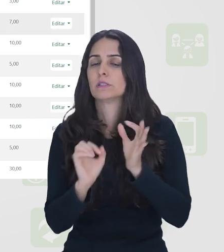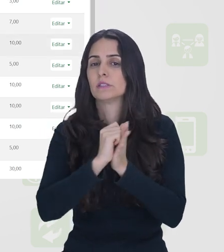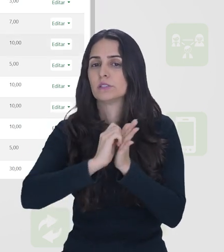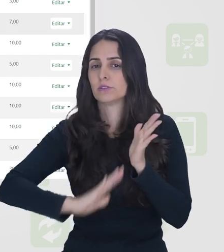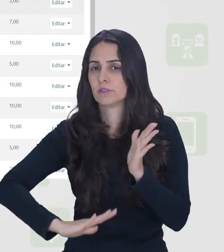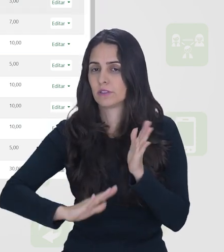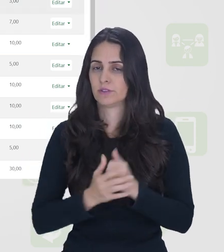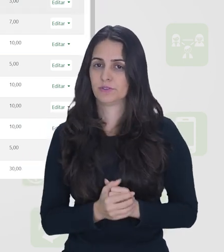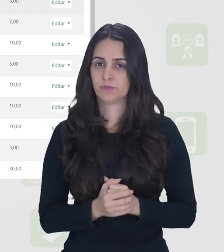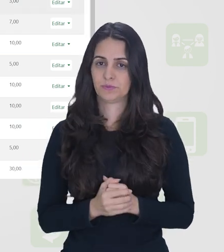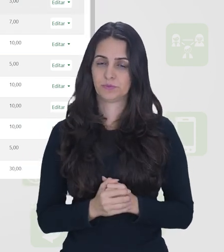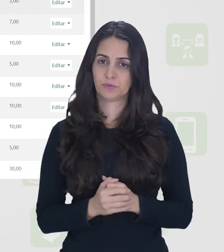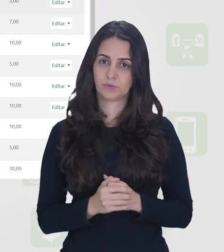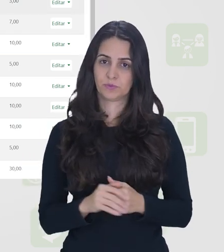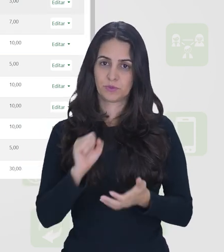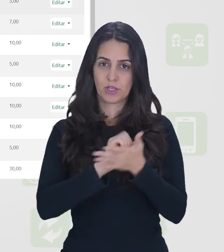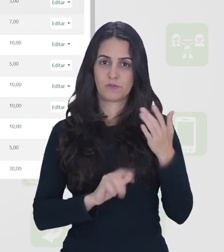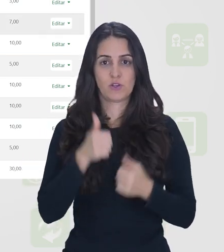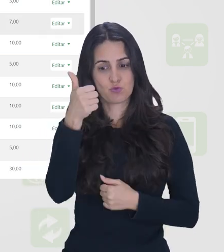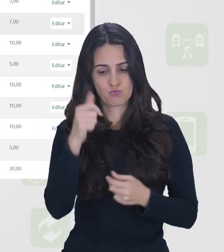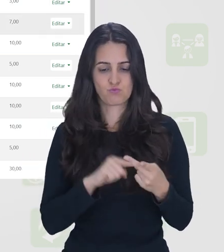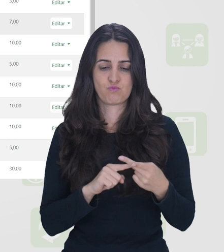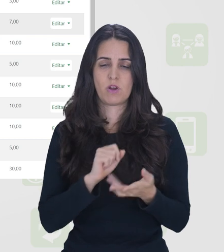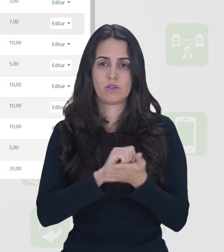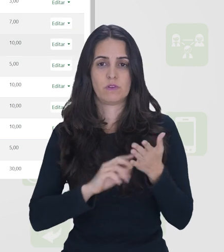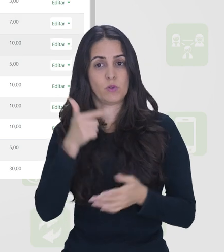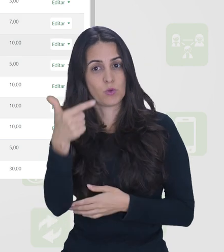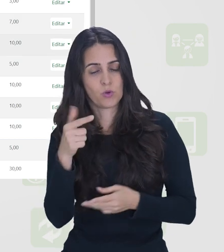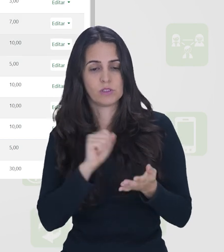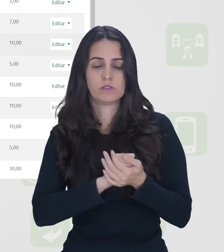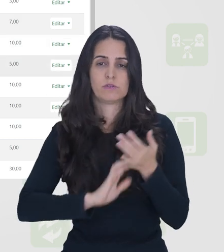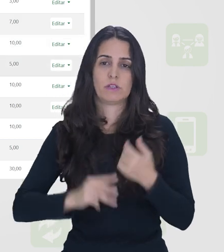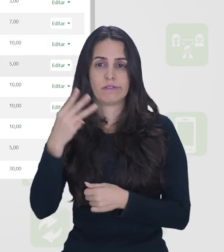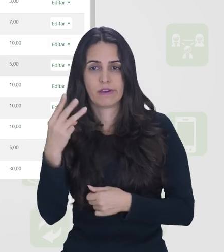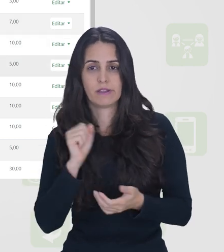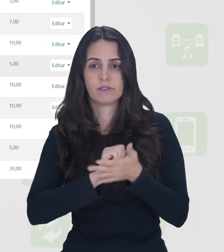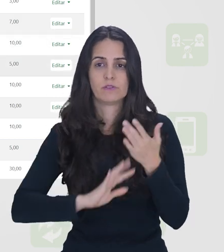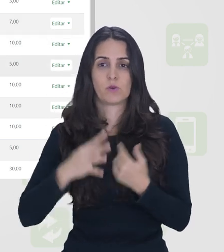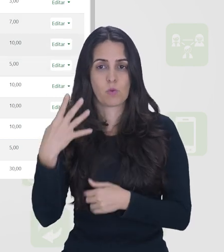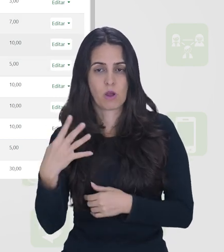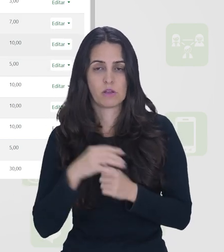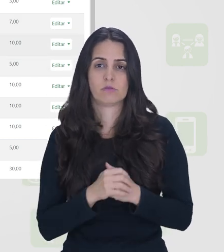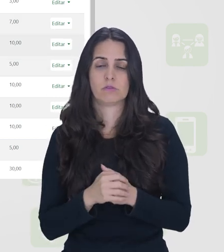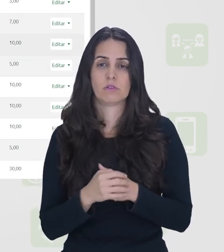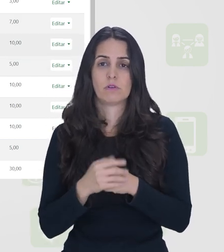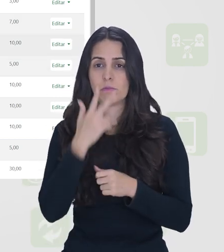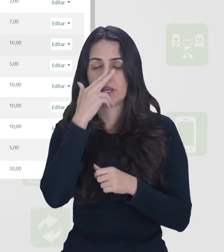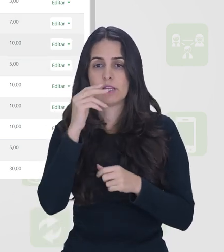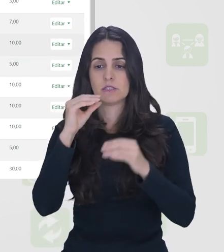Organização das atividades veja que aqui ó atividade 1 atividade 2 atividade 4 atividade 3 Então